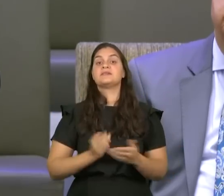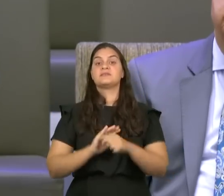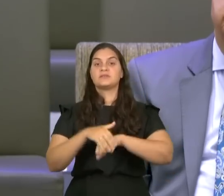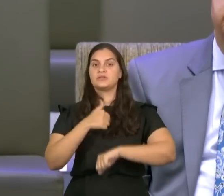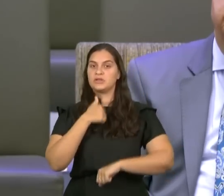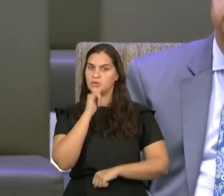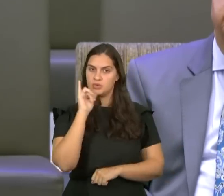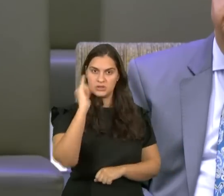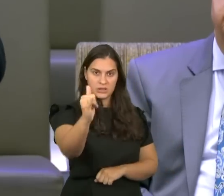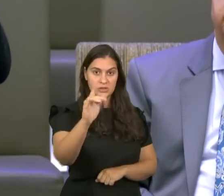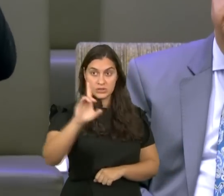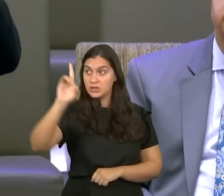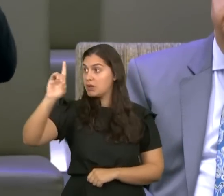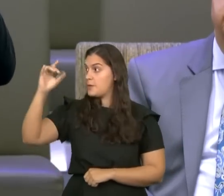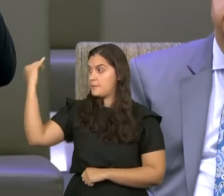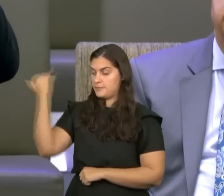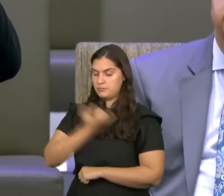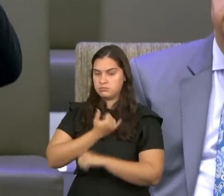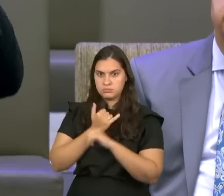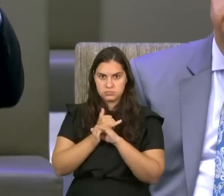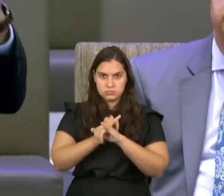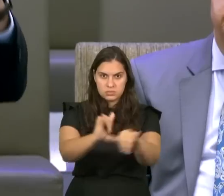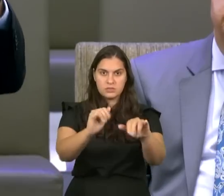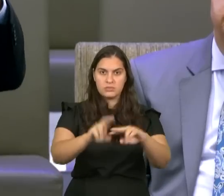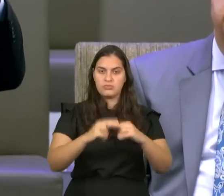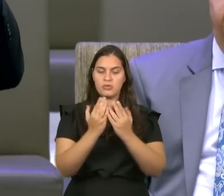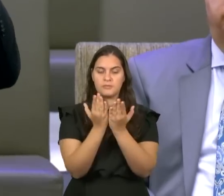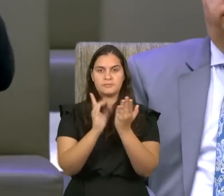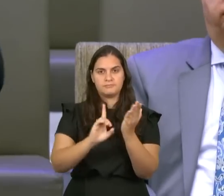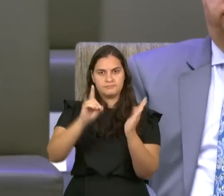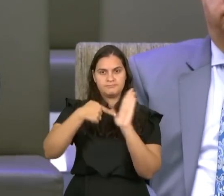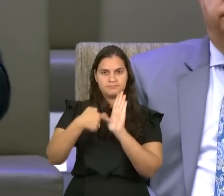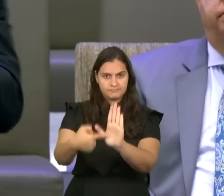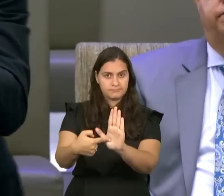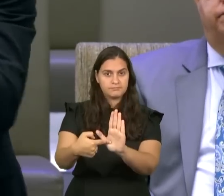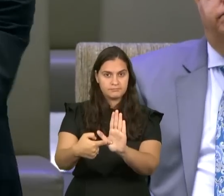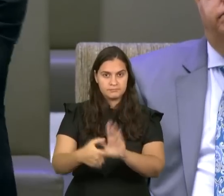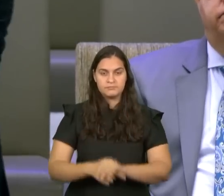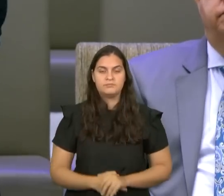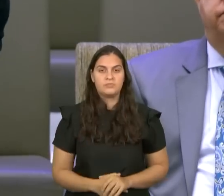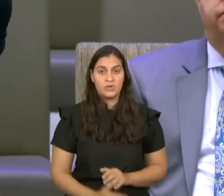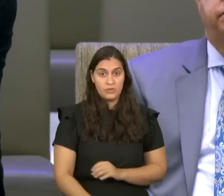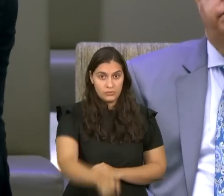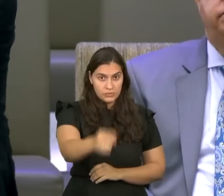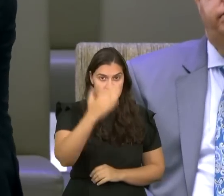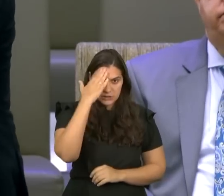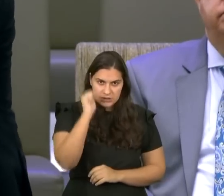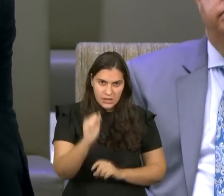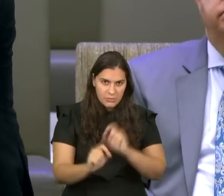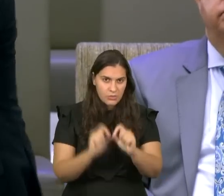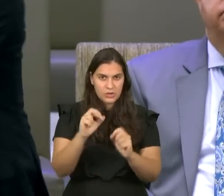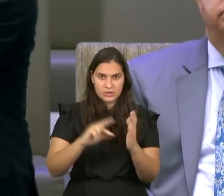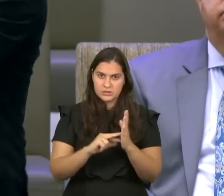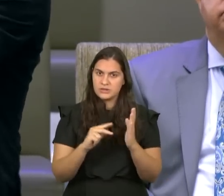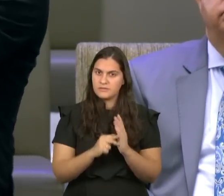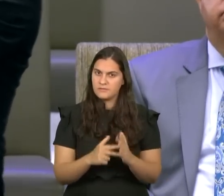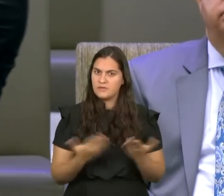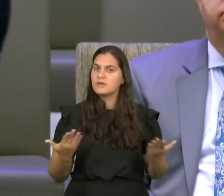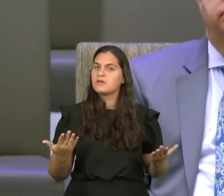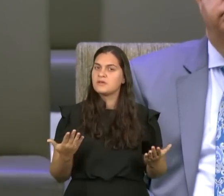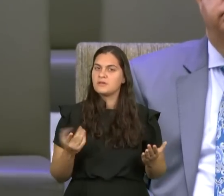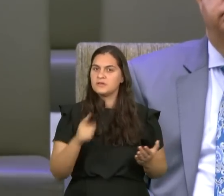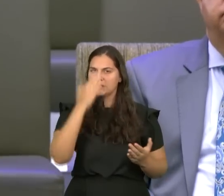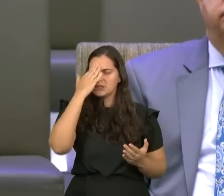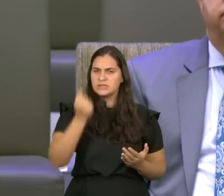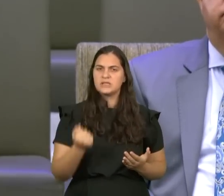noite da parte de Deus pela sua palavra te dizer você sabe o que é o que isto